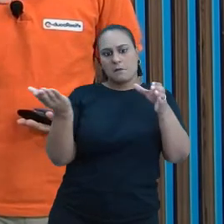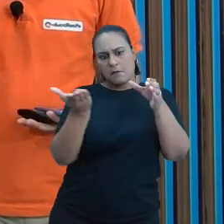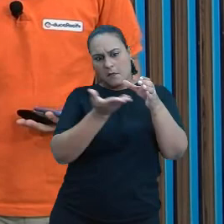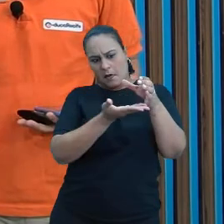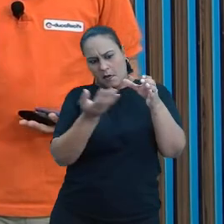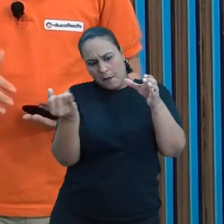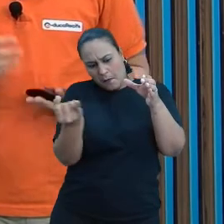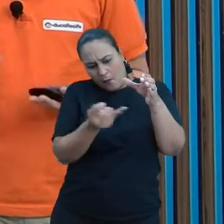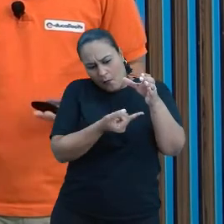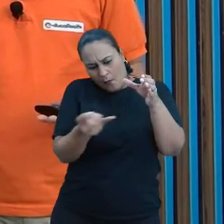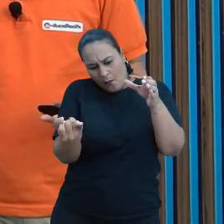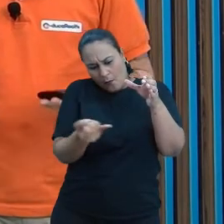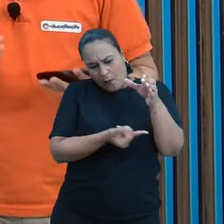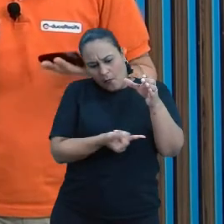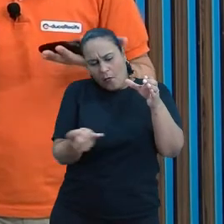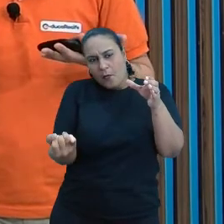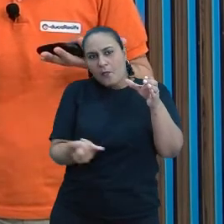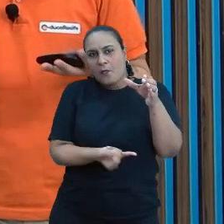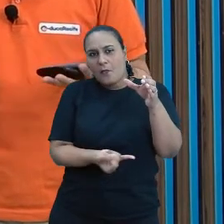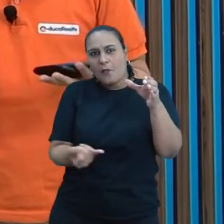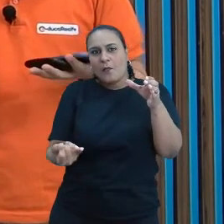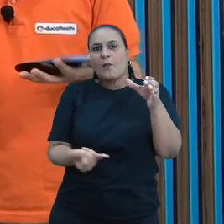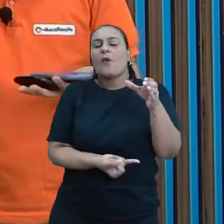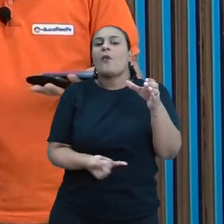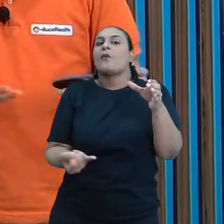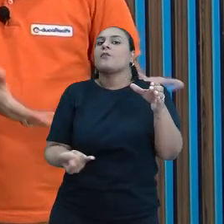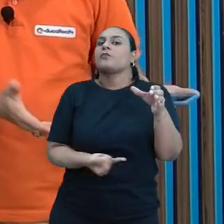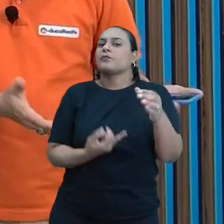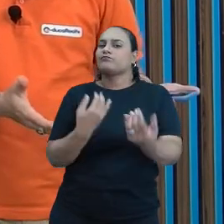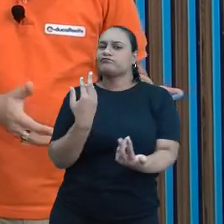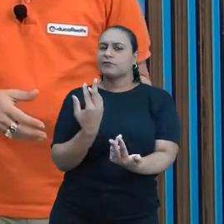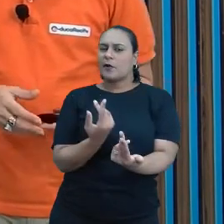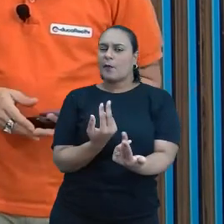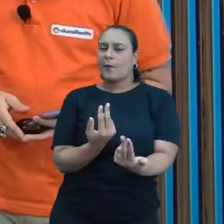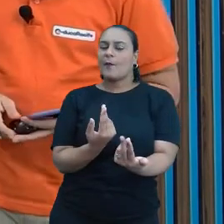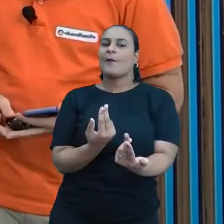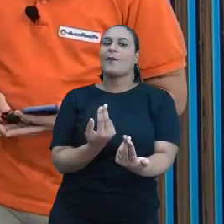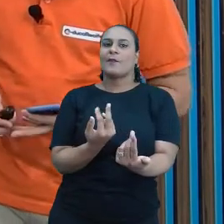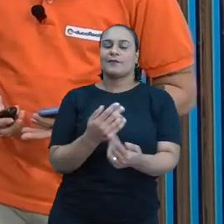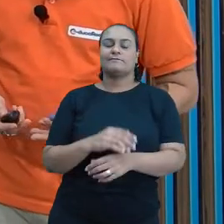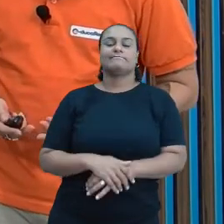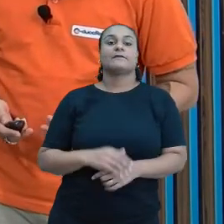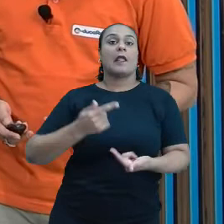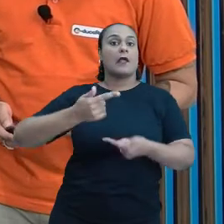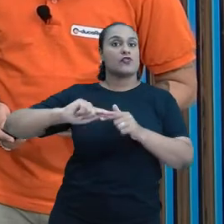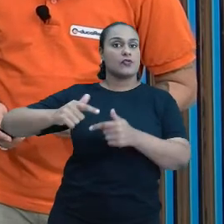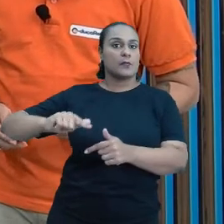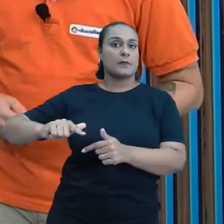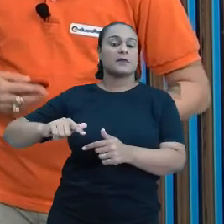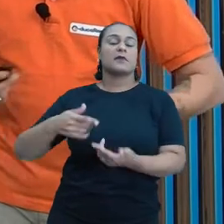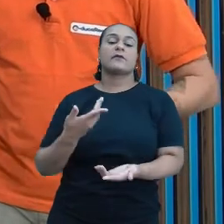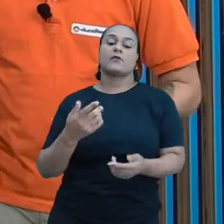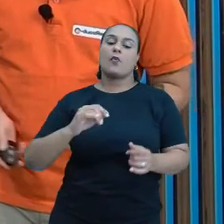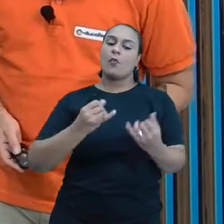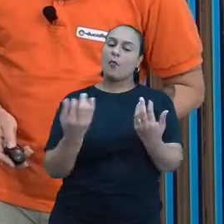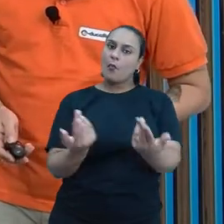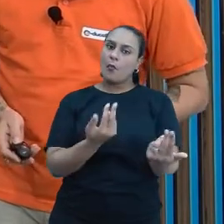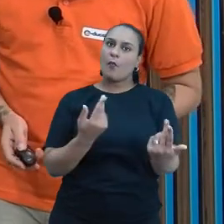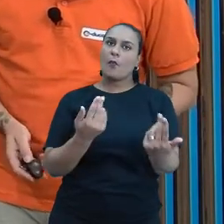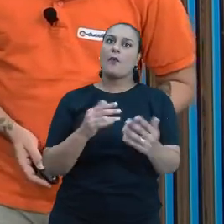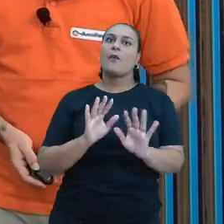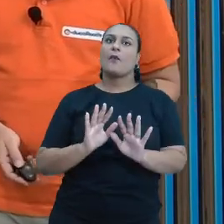ser semelhantes, elas vão ser exatamente iguais. No termo geométrico, elas serão congruentes, tá certo? Então, por isso que a gente